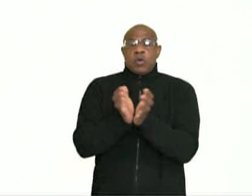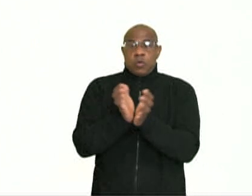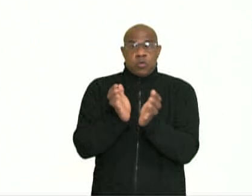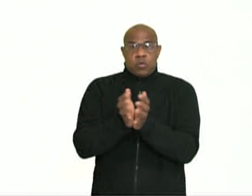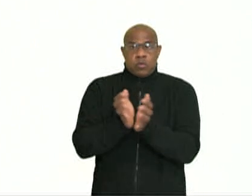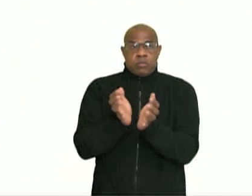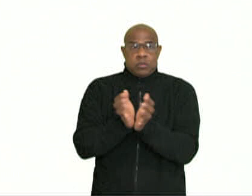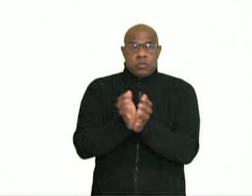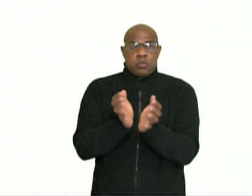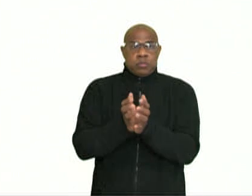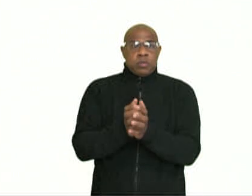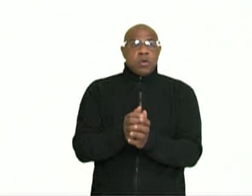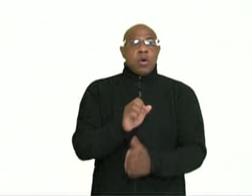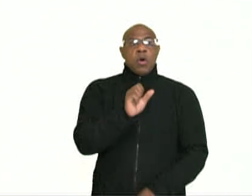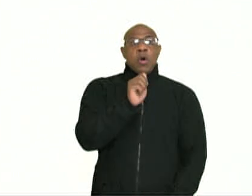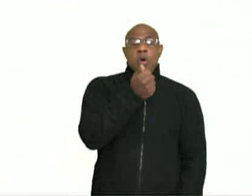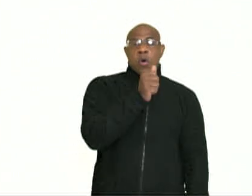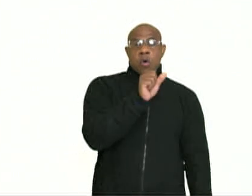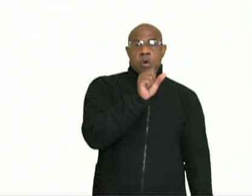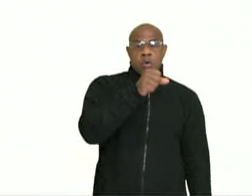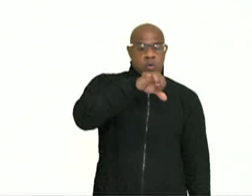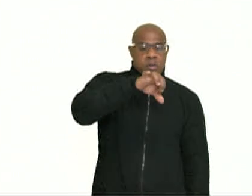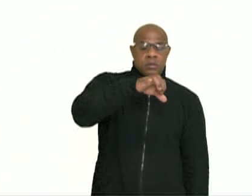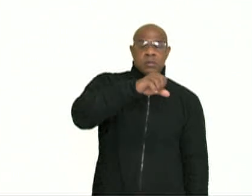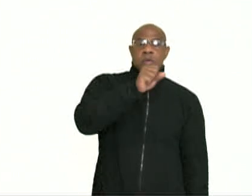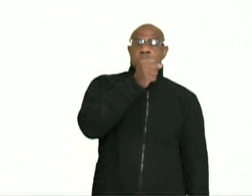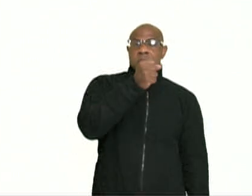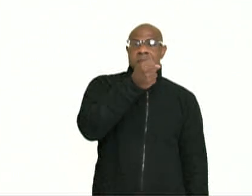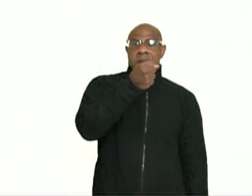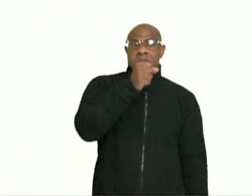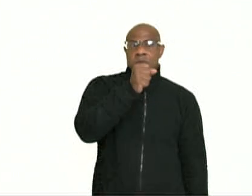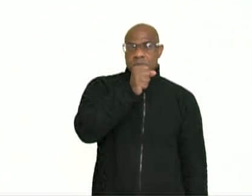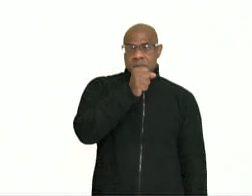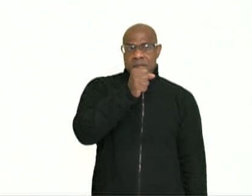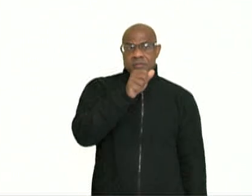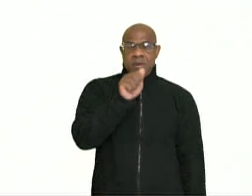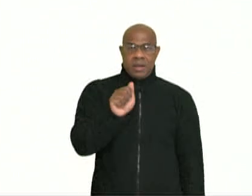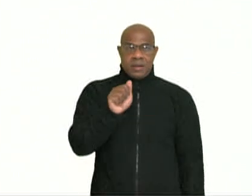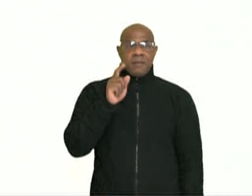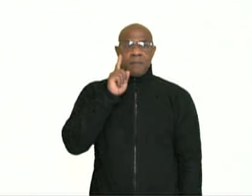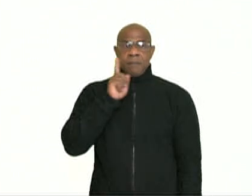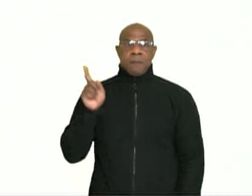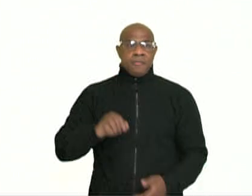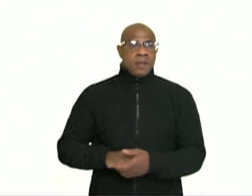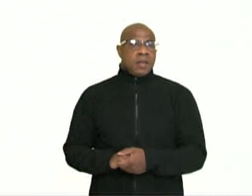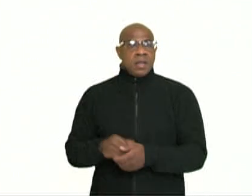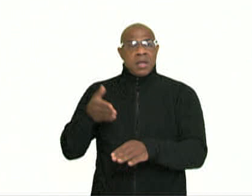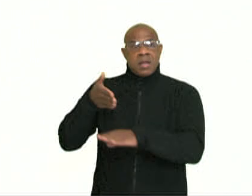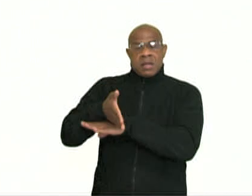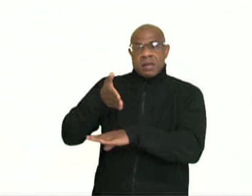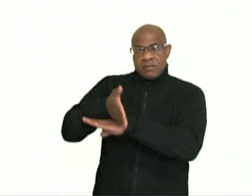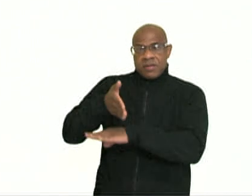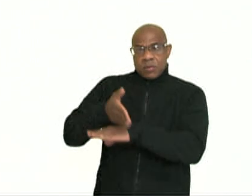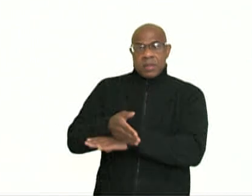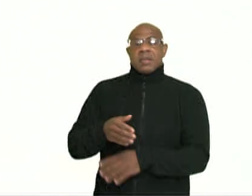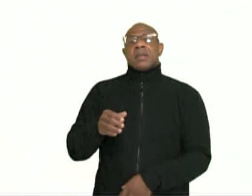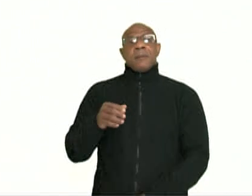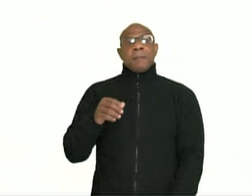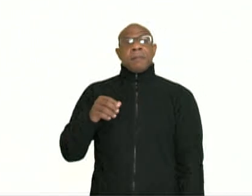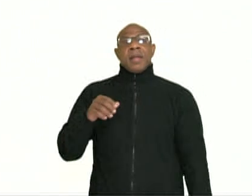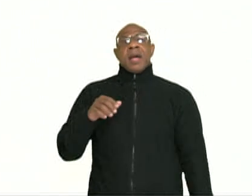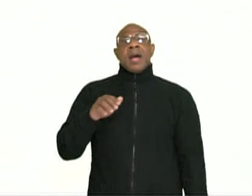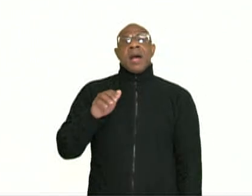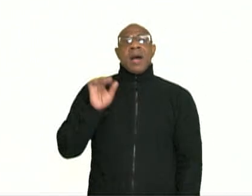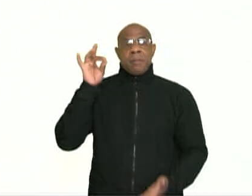tem o esporte, tem a frequência absoluta e a frequência relativa. O que que é frequência absoluta?